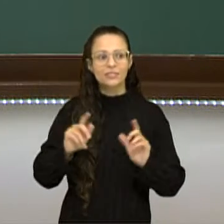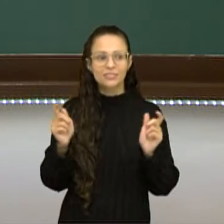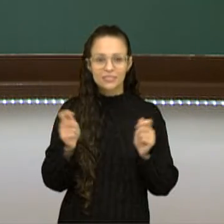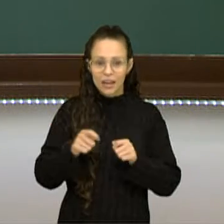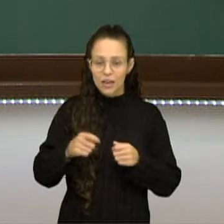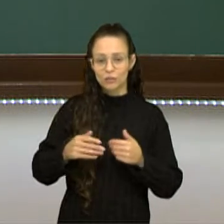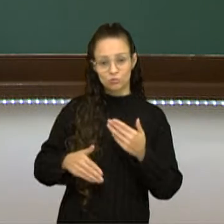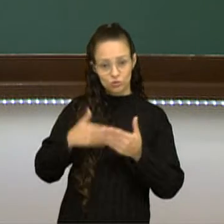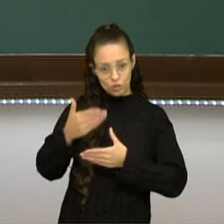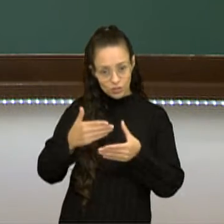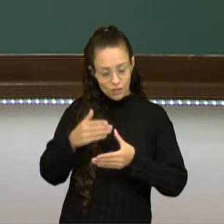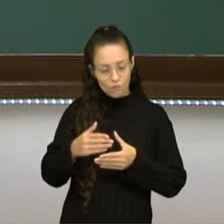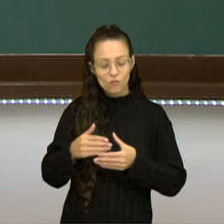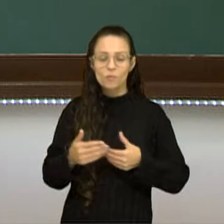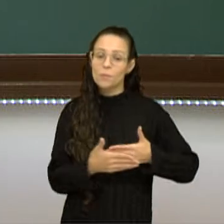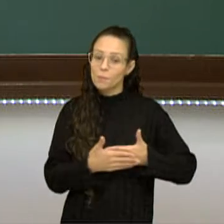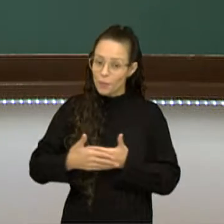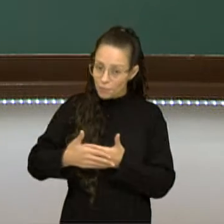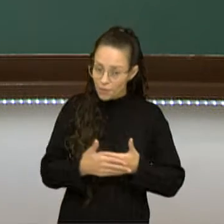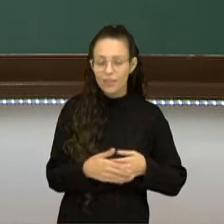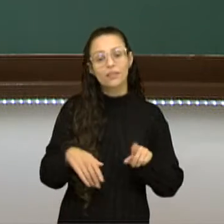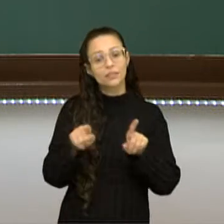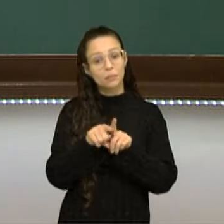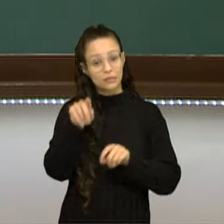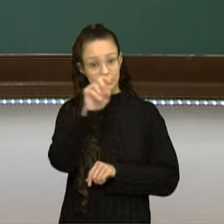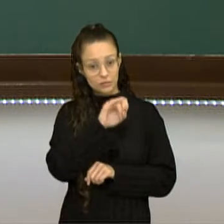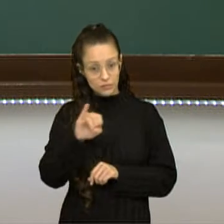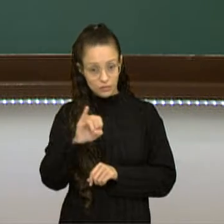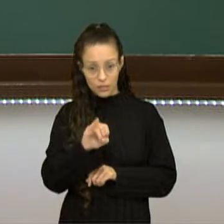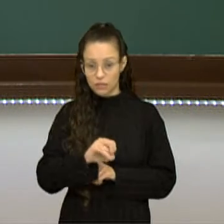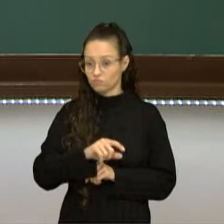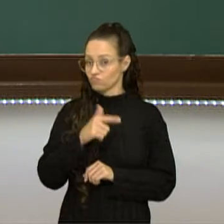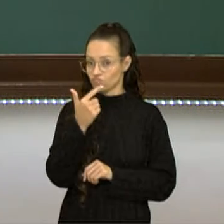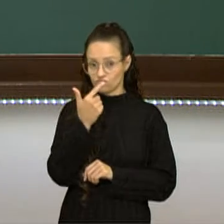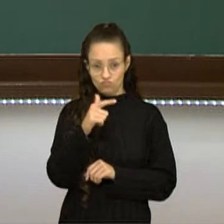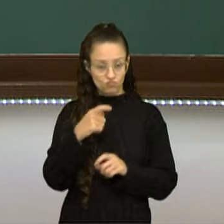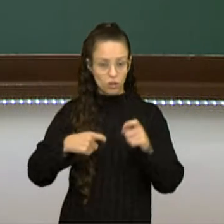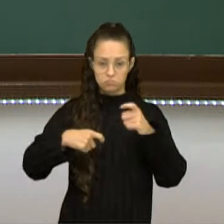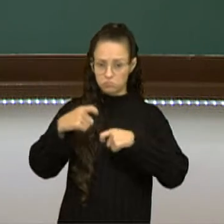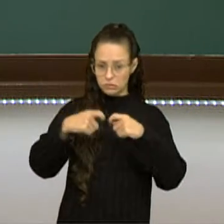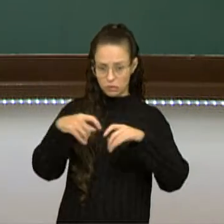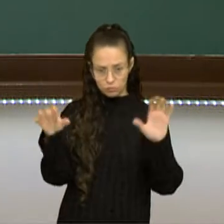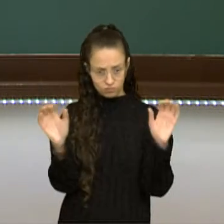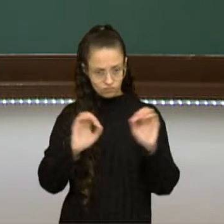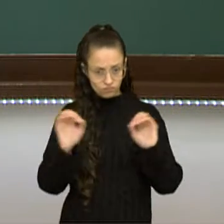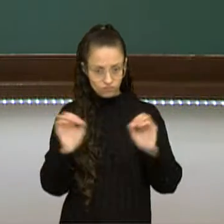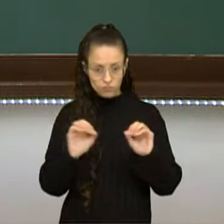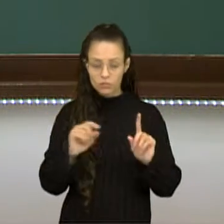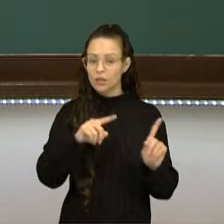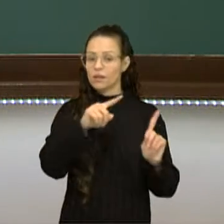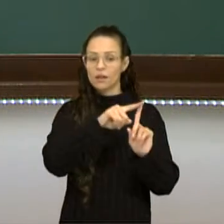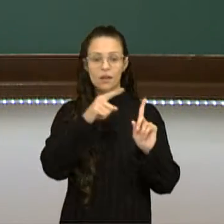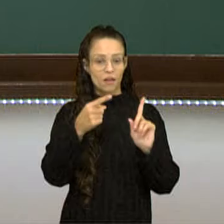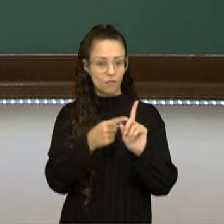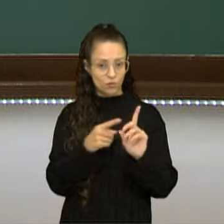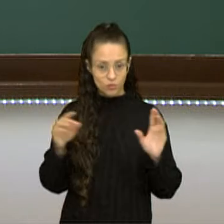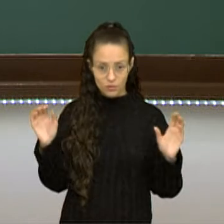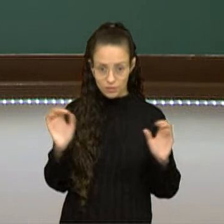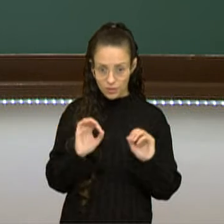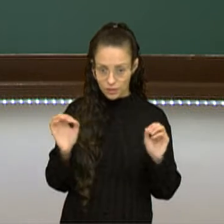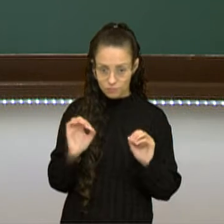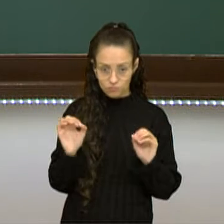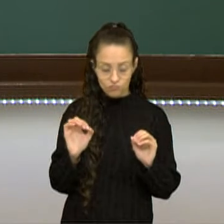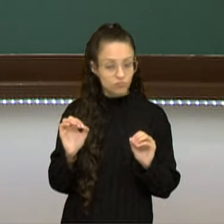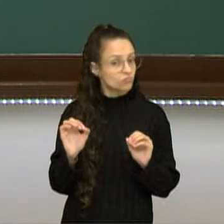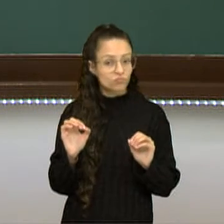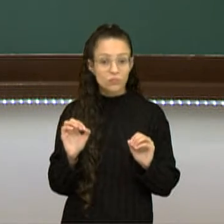para o desenvolvimento daquele bebezinho. Caso ela não tenha relações sexuais, não engravide, não